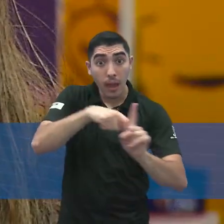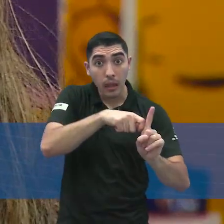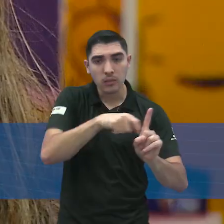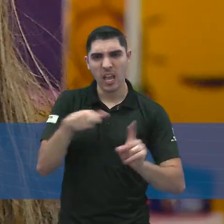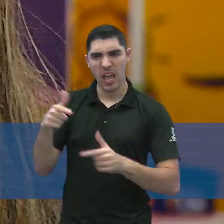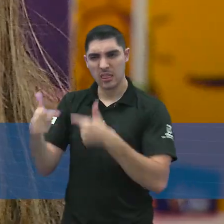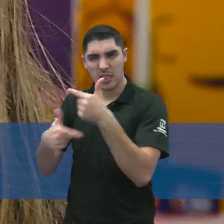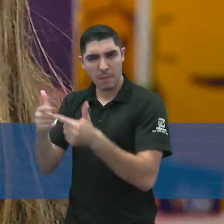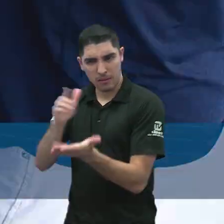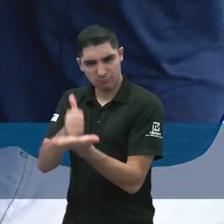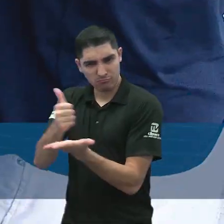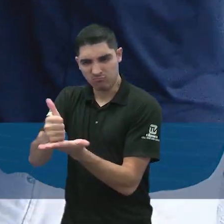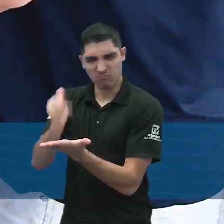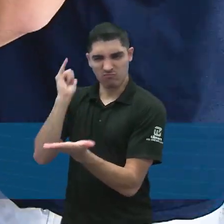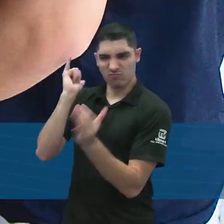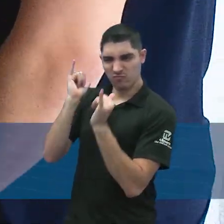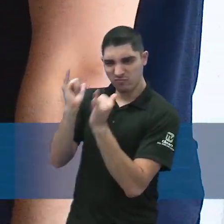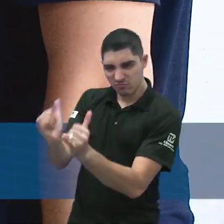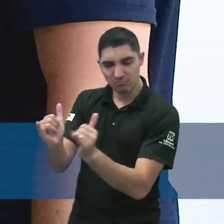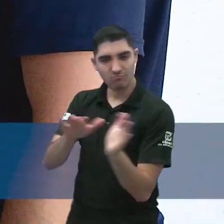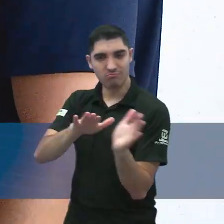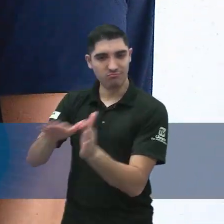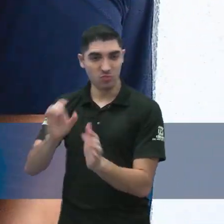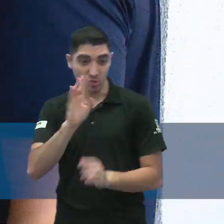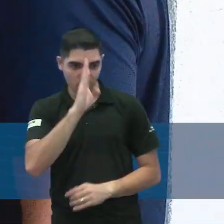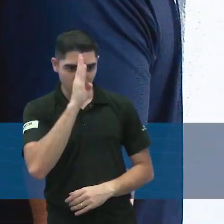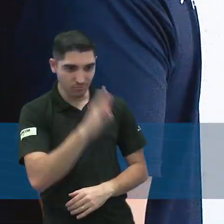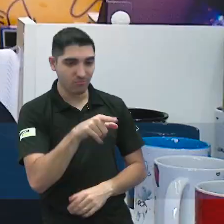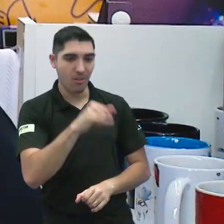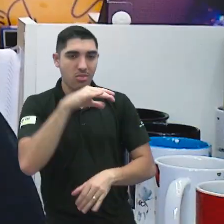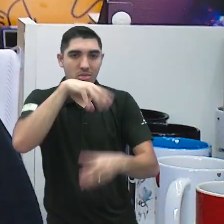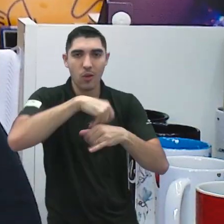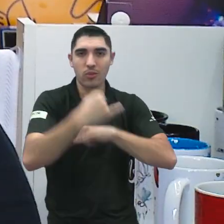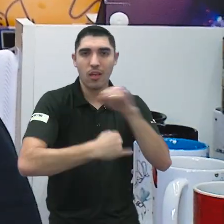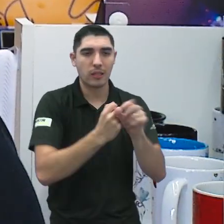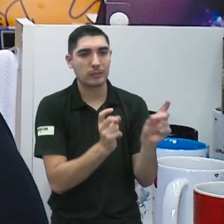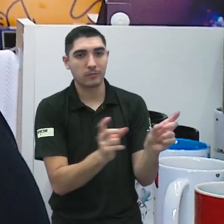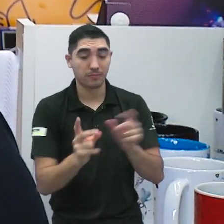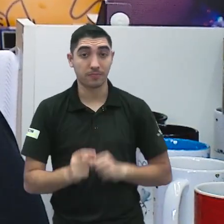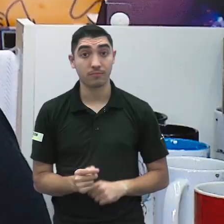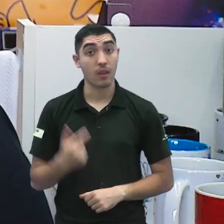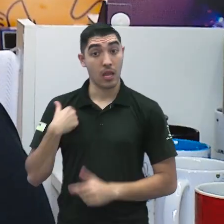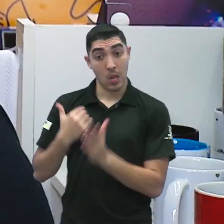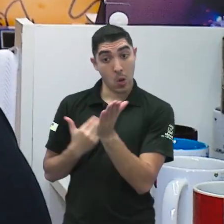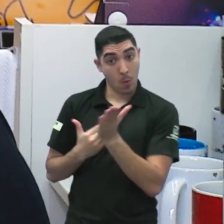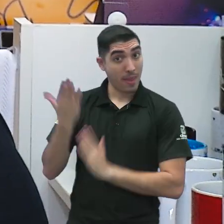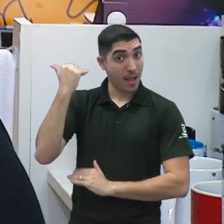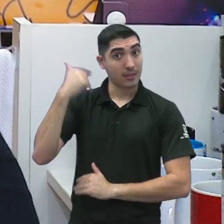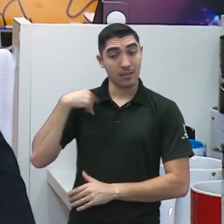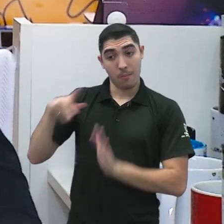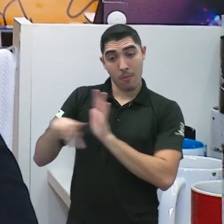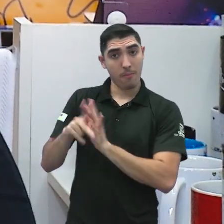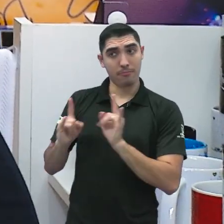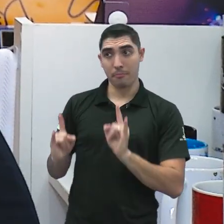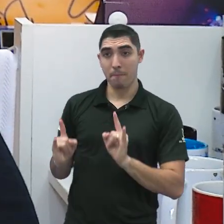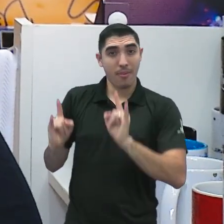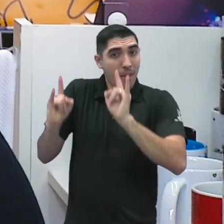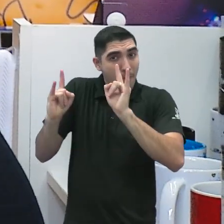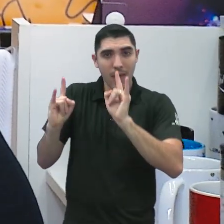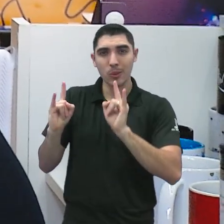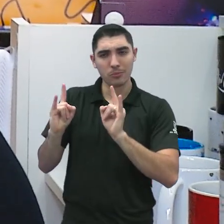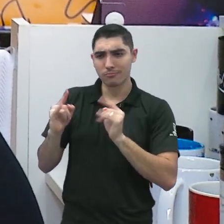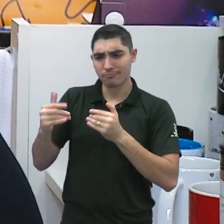conseguiu sair do emprego formal para viver apenas do e-commerce. Começamos dentro do apartamento, 5x6